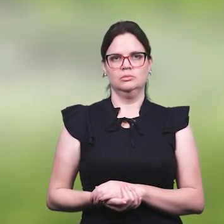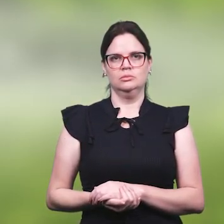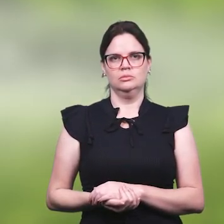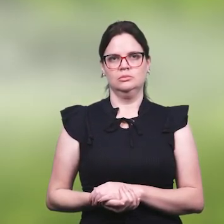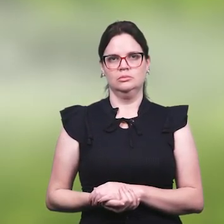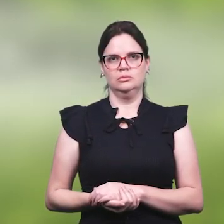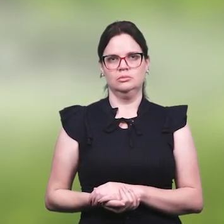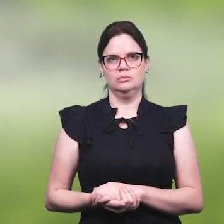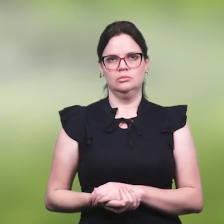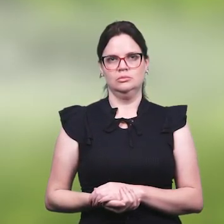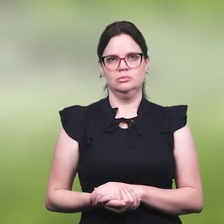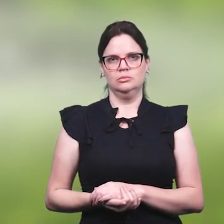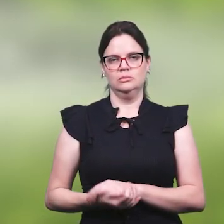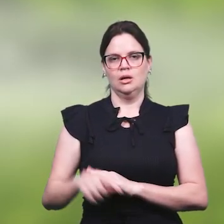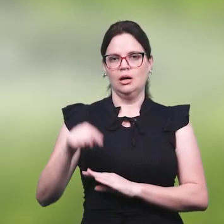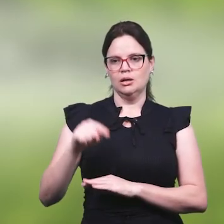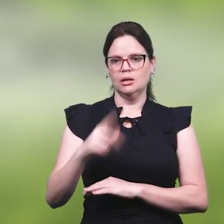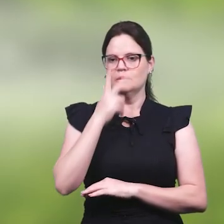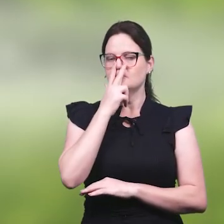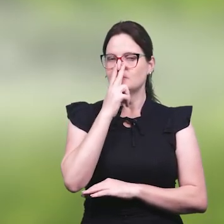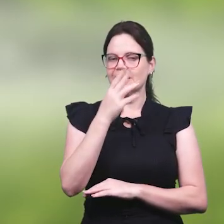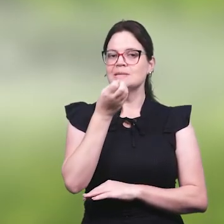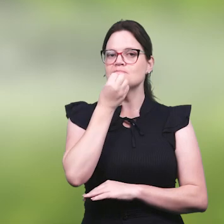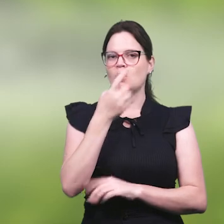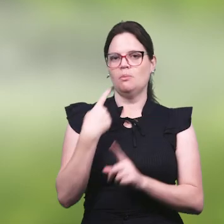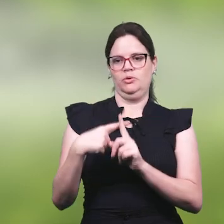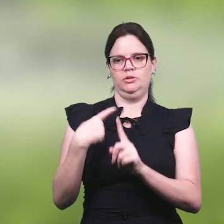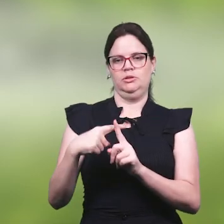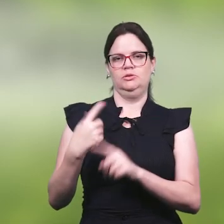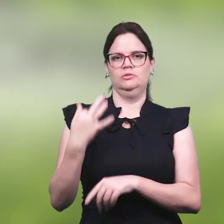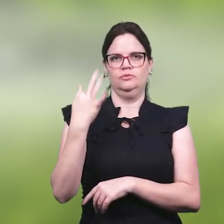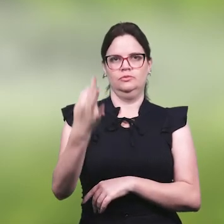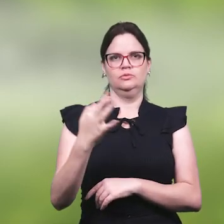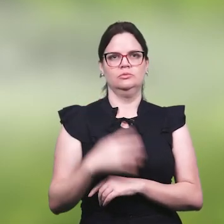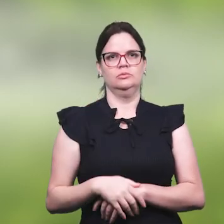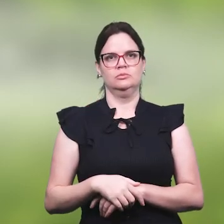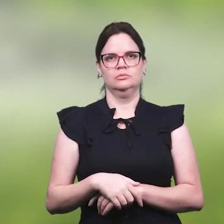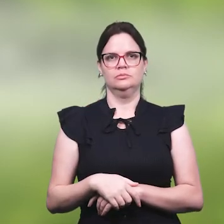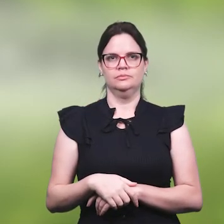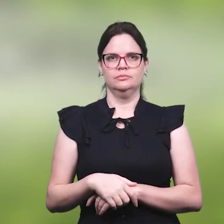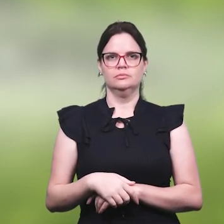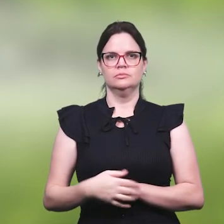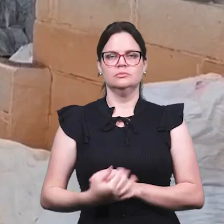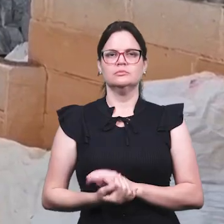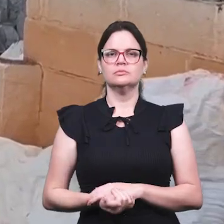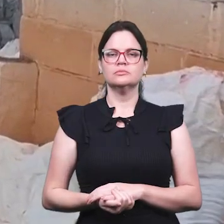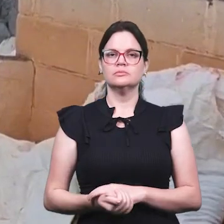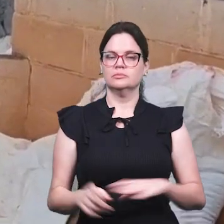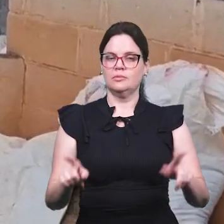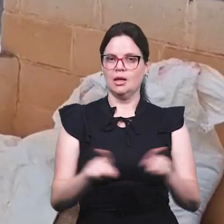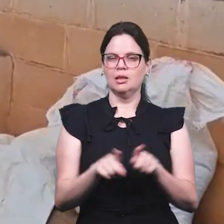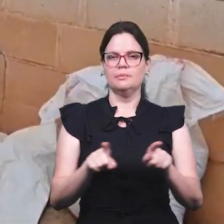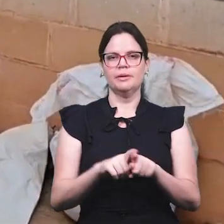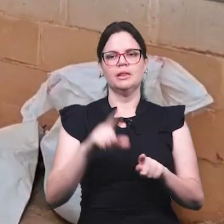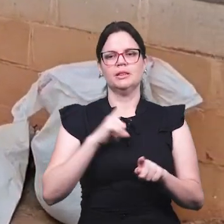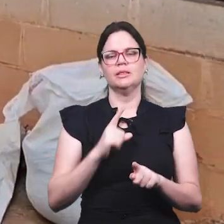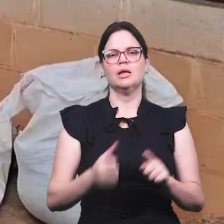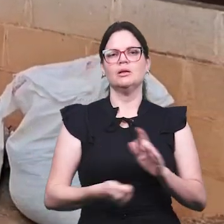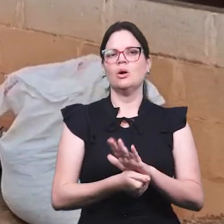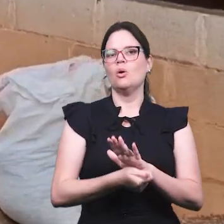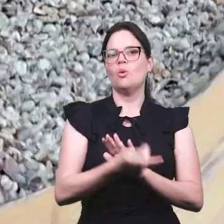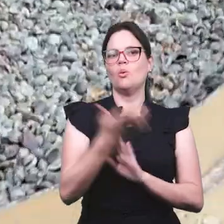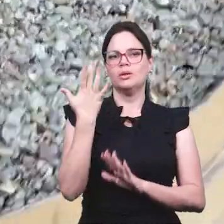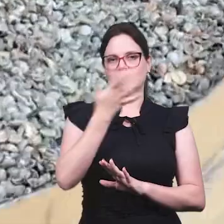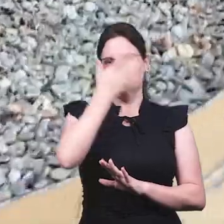algo futuro positivo, entendeu? O que o produtor espera? Algo positivo para esse ano. Tem crescido também a quantidade